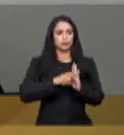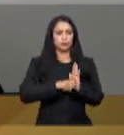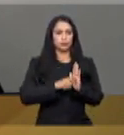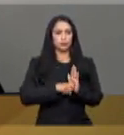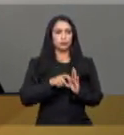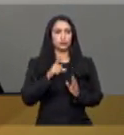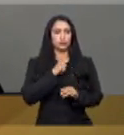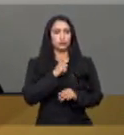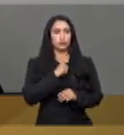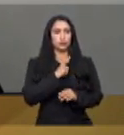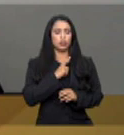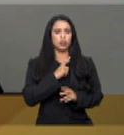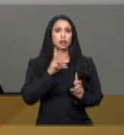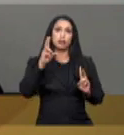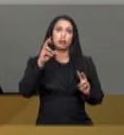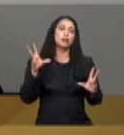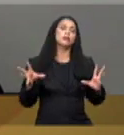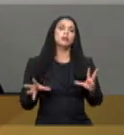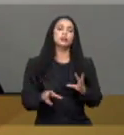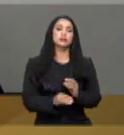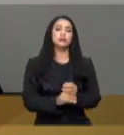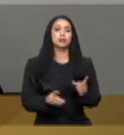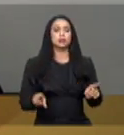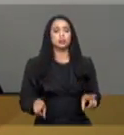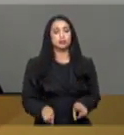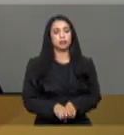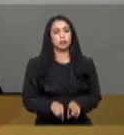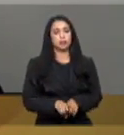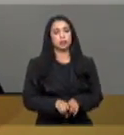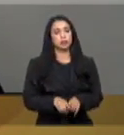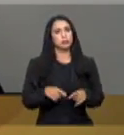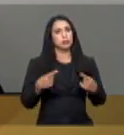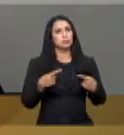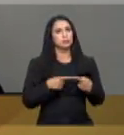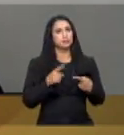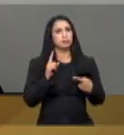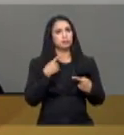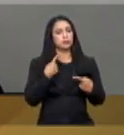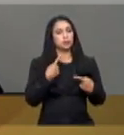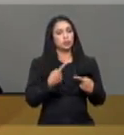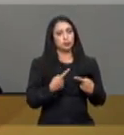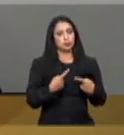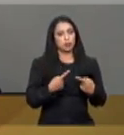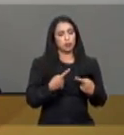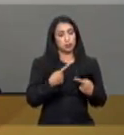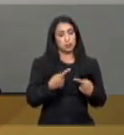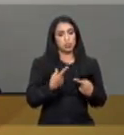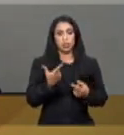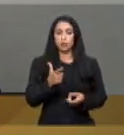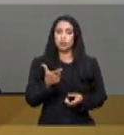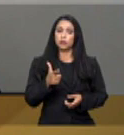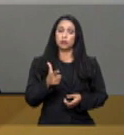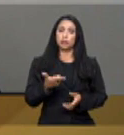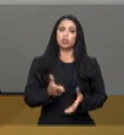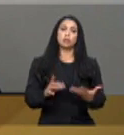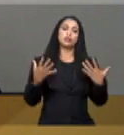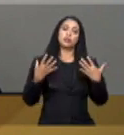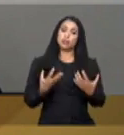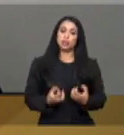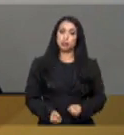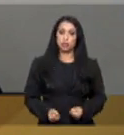incidentes, fecho aspas. E também sobre esse ponto faz considerações. Afirma que não teria sido